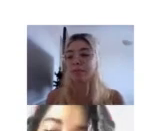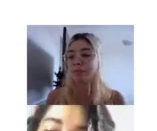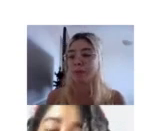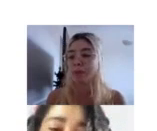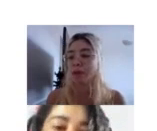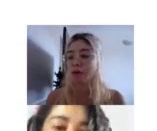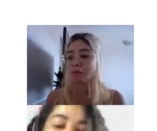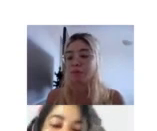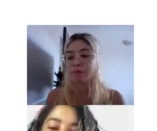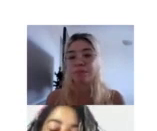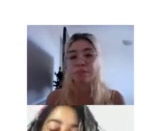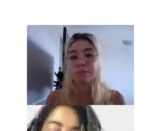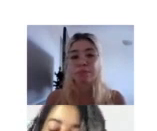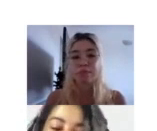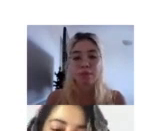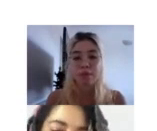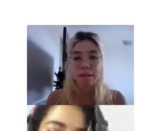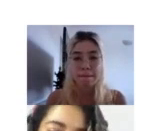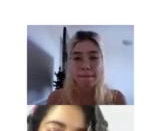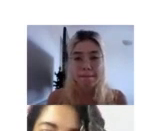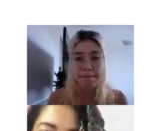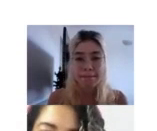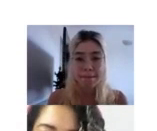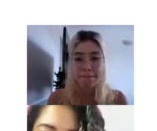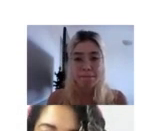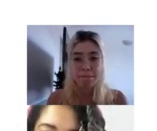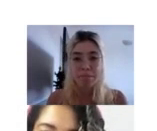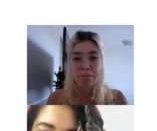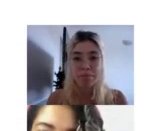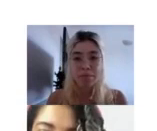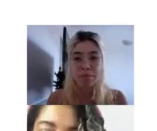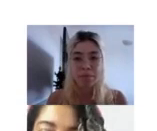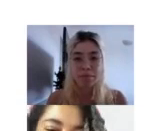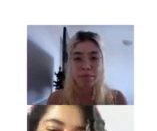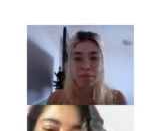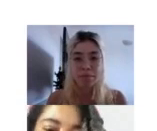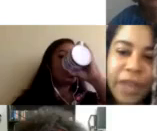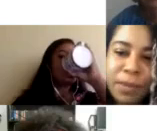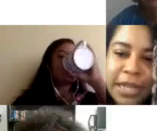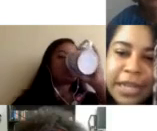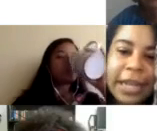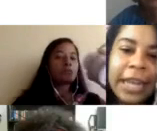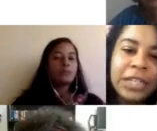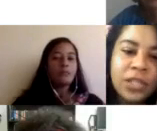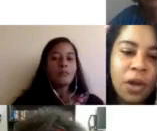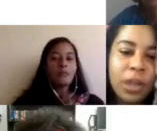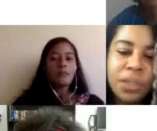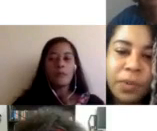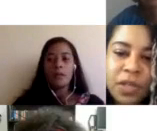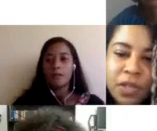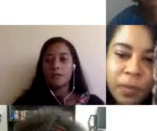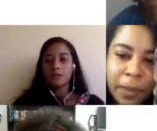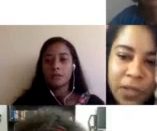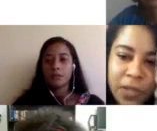Moreira. Com as seguintes apresentações, né, nós falaremos um pouco, né, sobre uma mudança que tivemos, né,